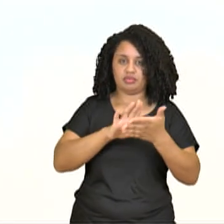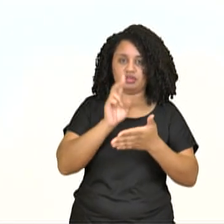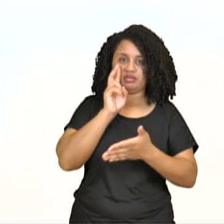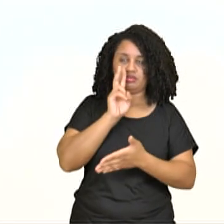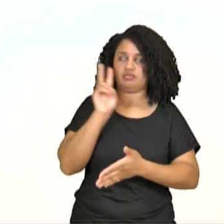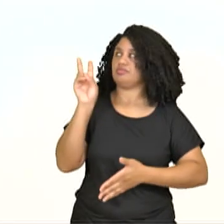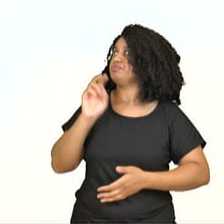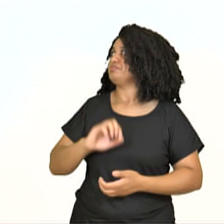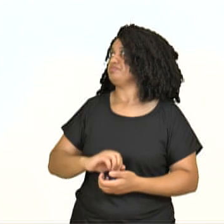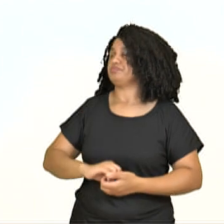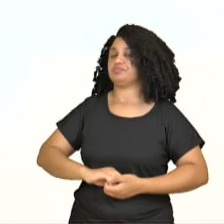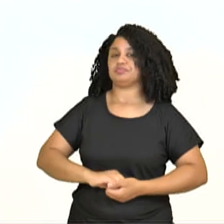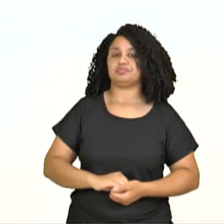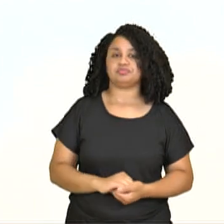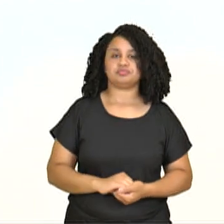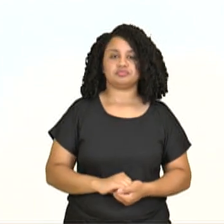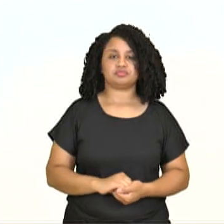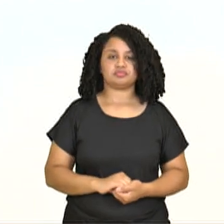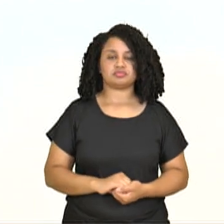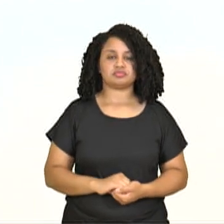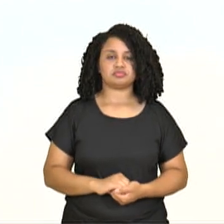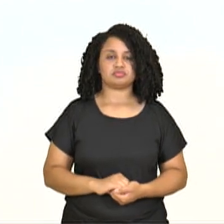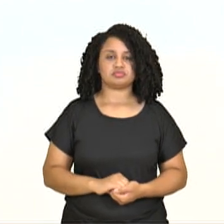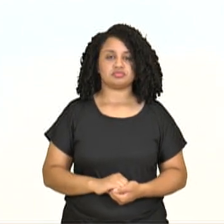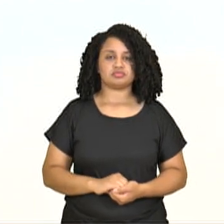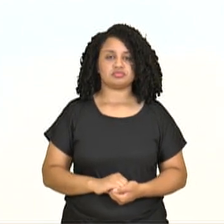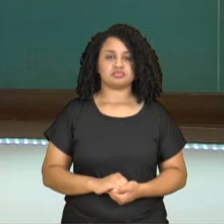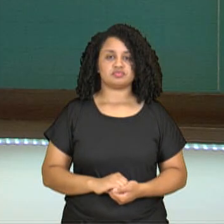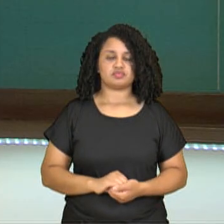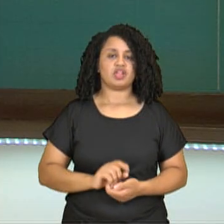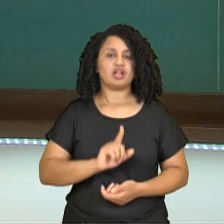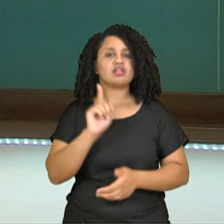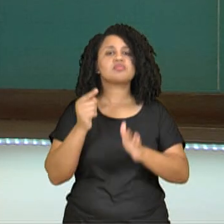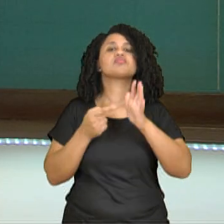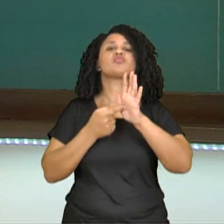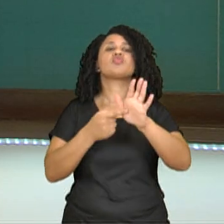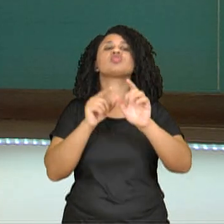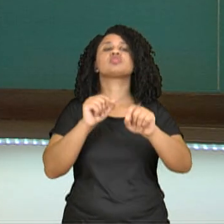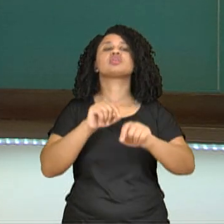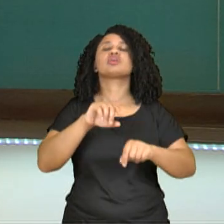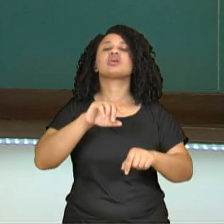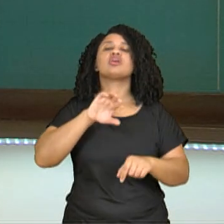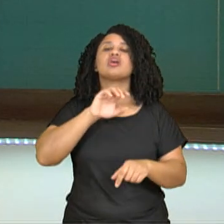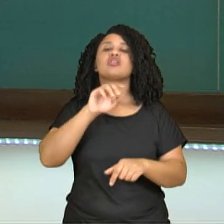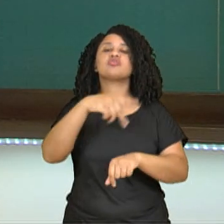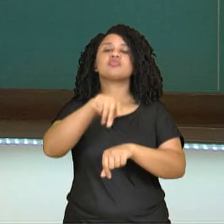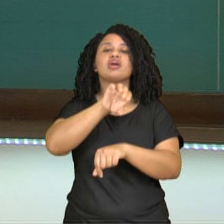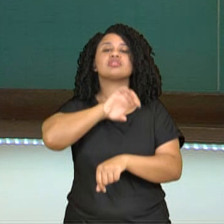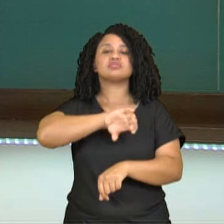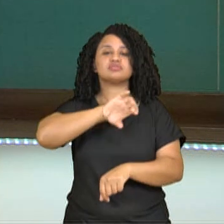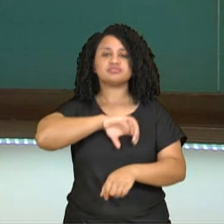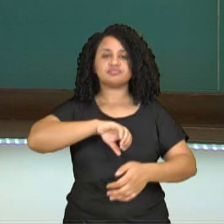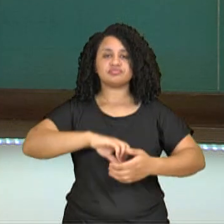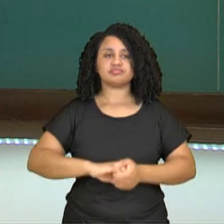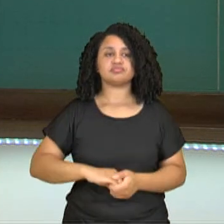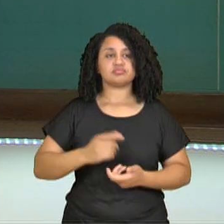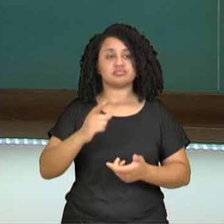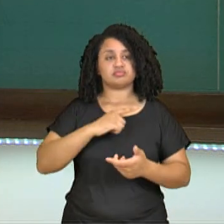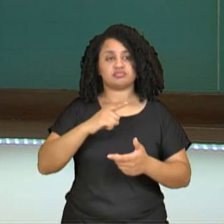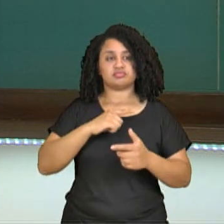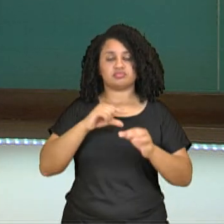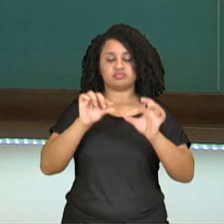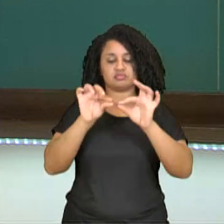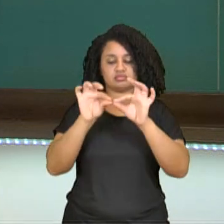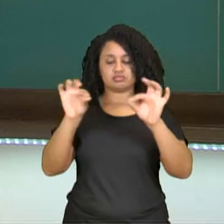de Portugal, país da Península Ibérica, localizado no continente europeu. Nós temos uma